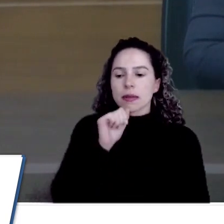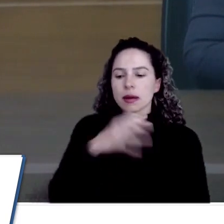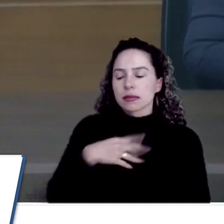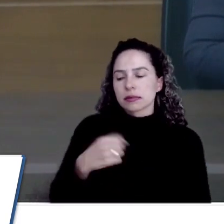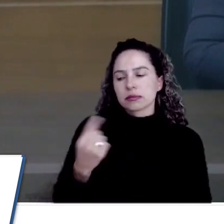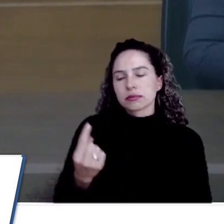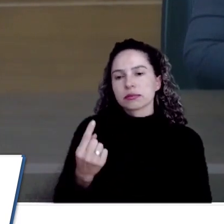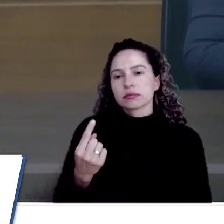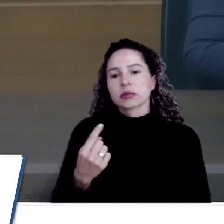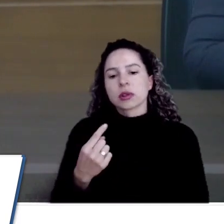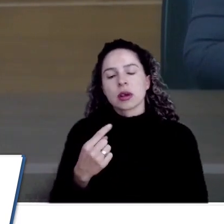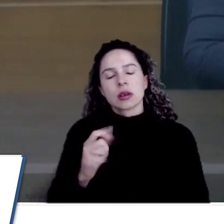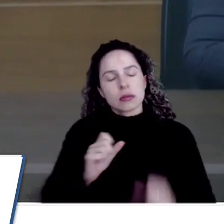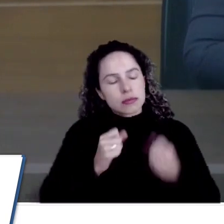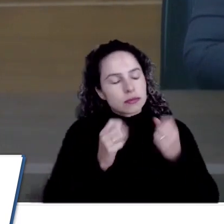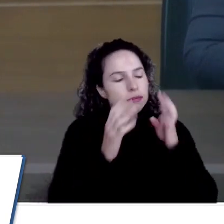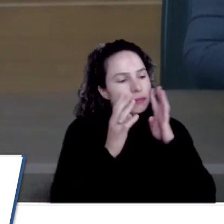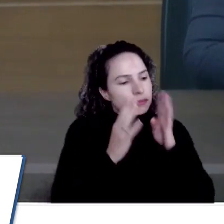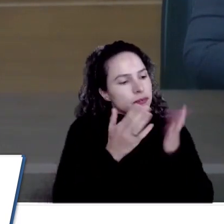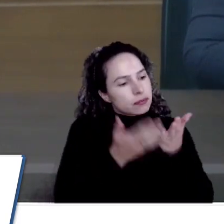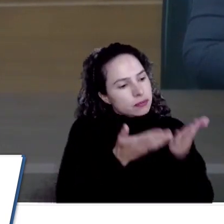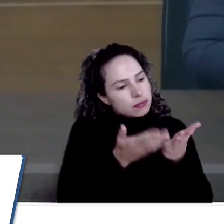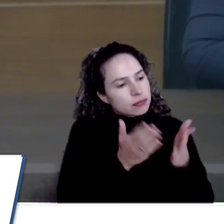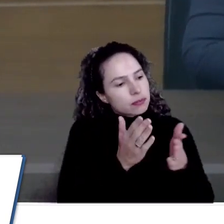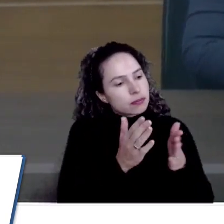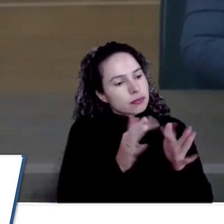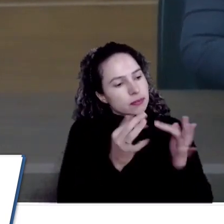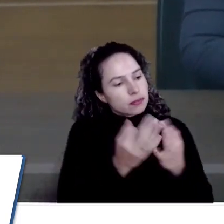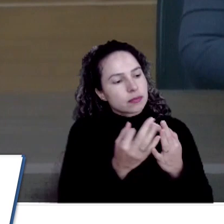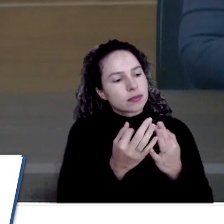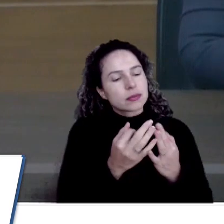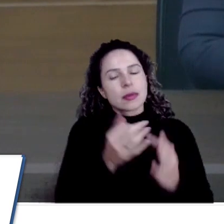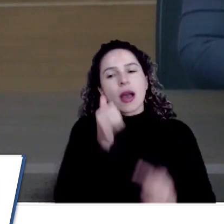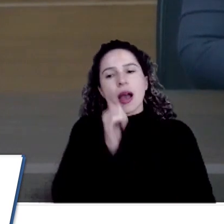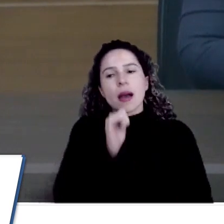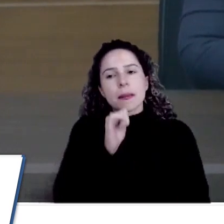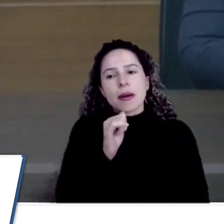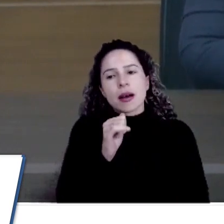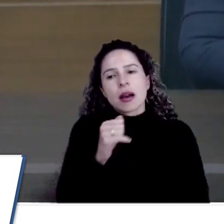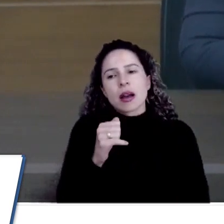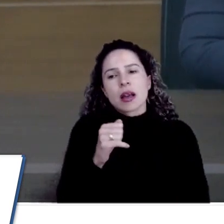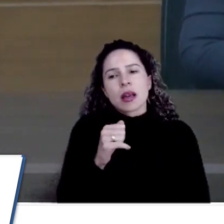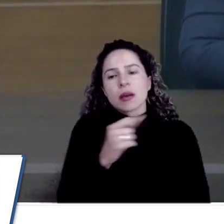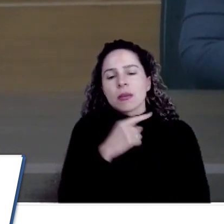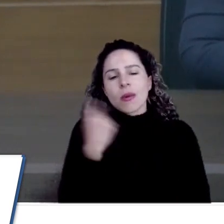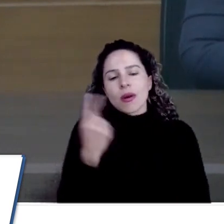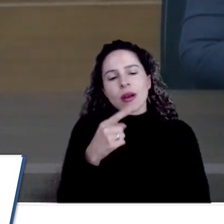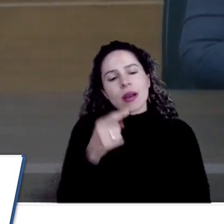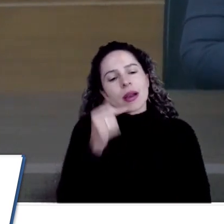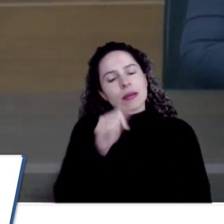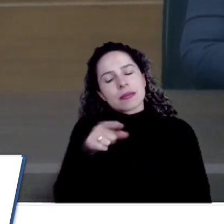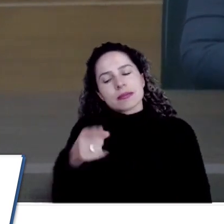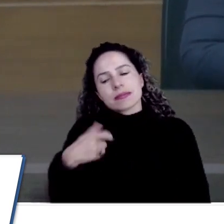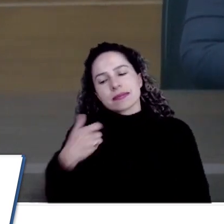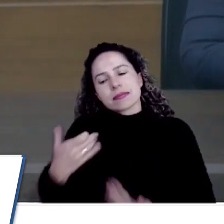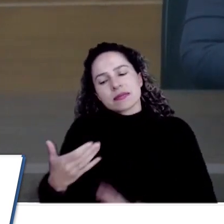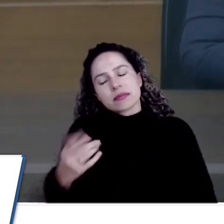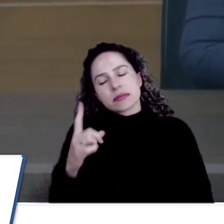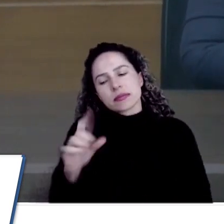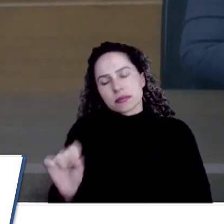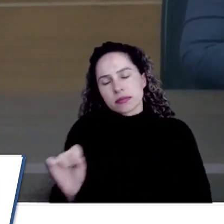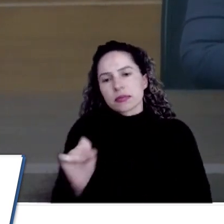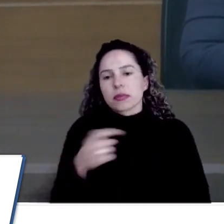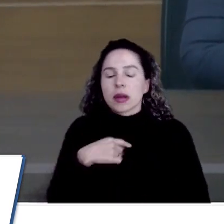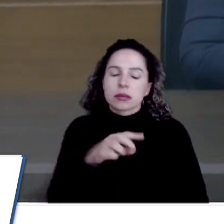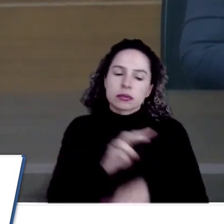dedicada à família, perdeu a mãe muito jovem, aos 18 anos. Mas, fundamentada nos valores religiosos e familiares, seguiu